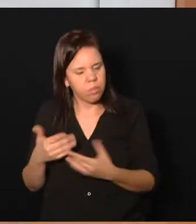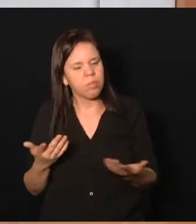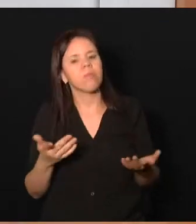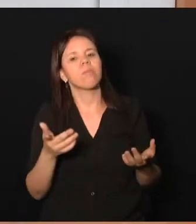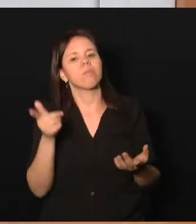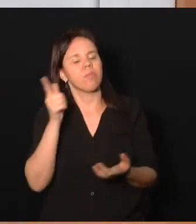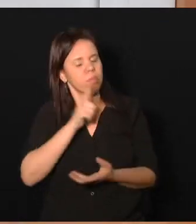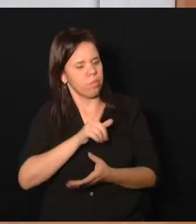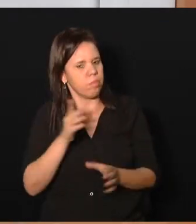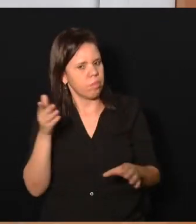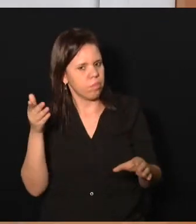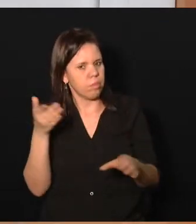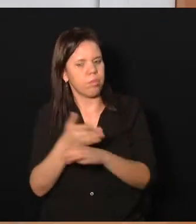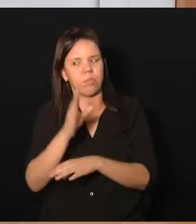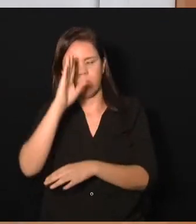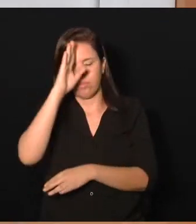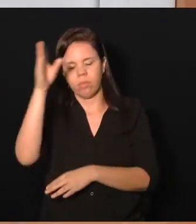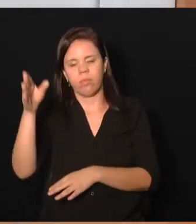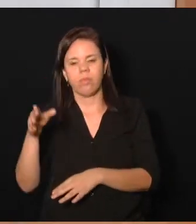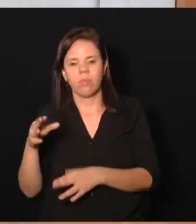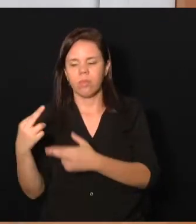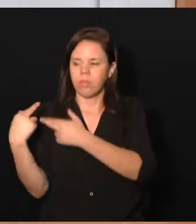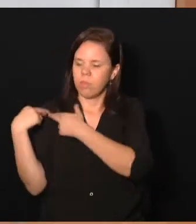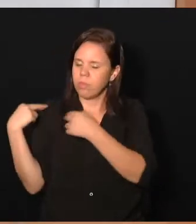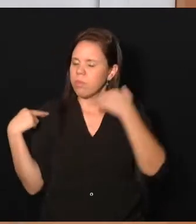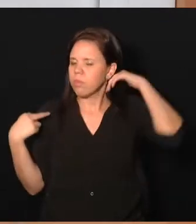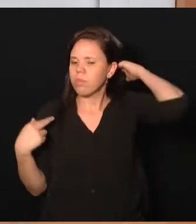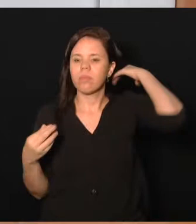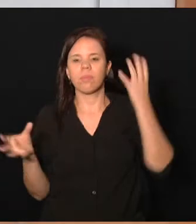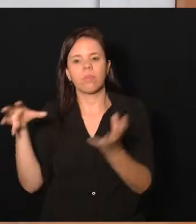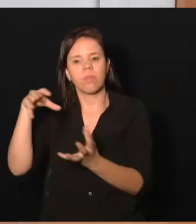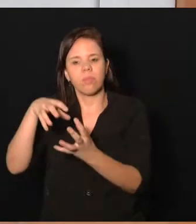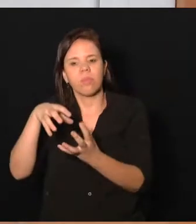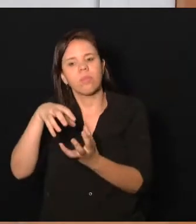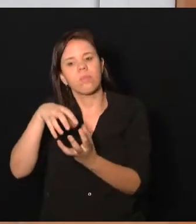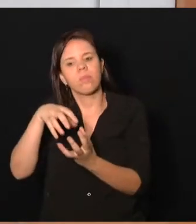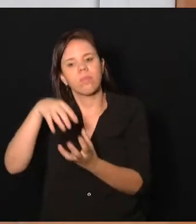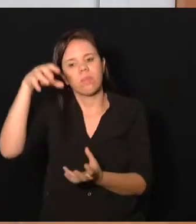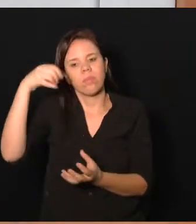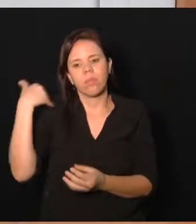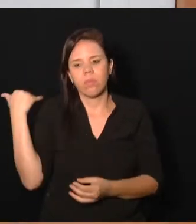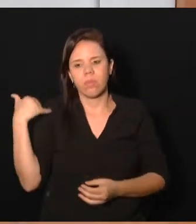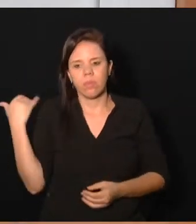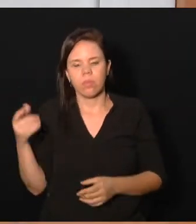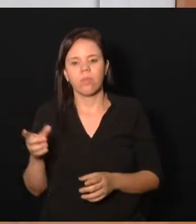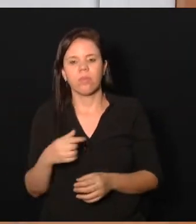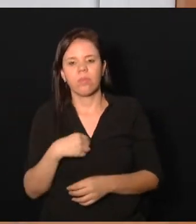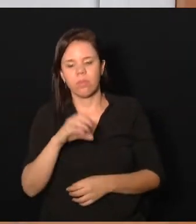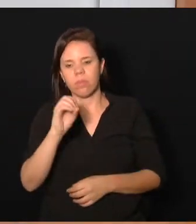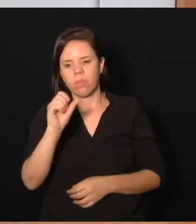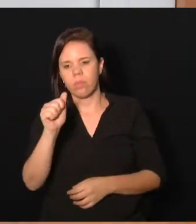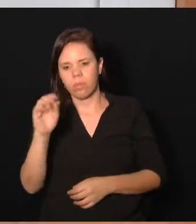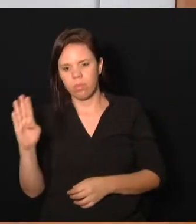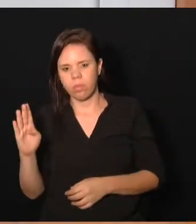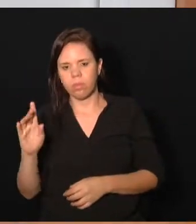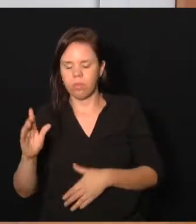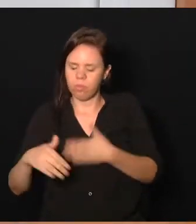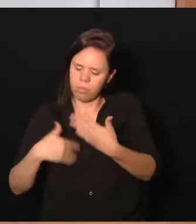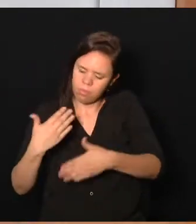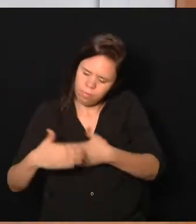como conselheiros aí do Conselho Municipal pela Ordem dos Advogados e fomos construindo,